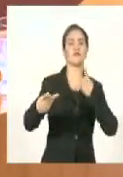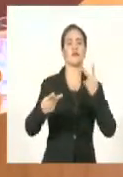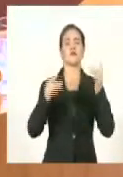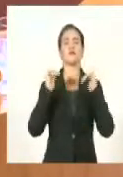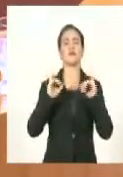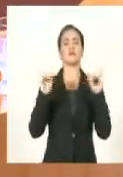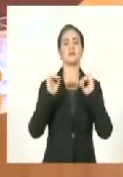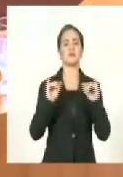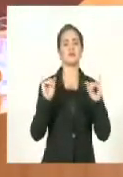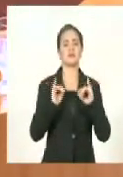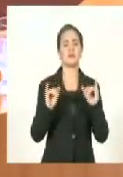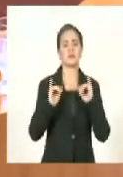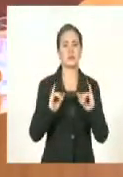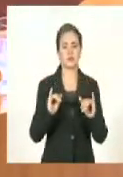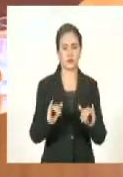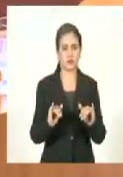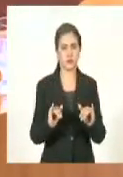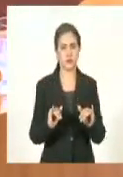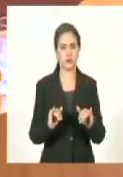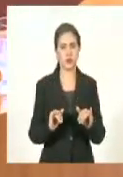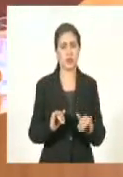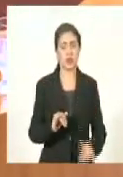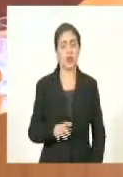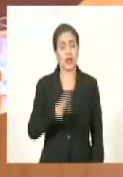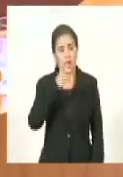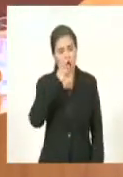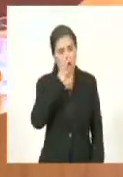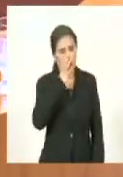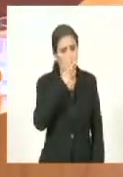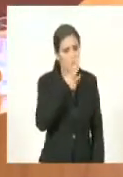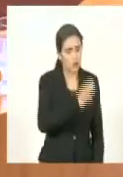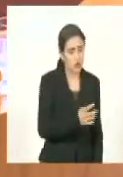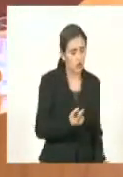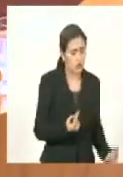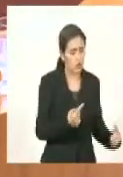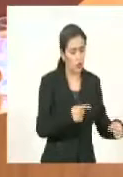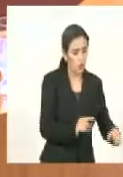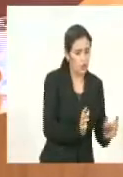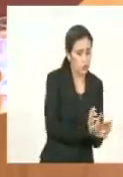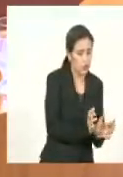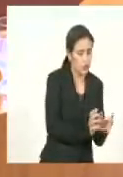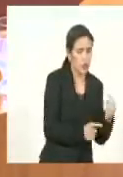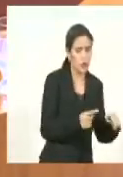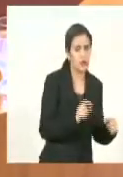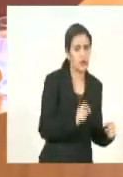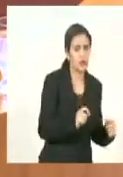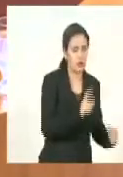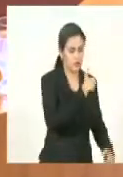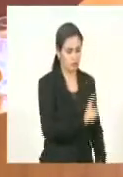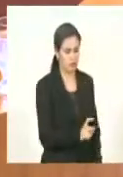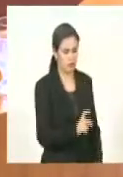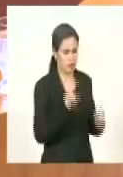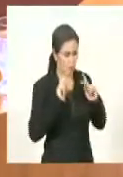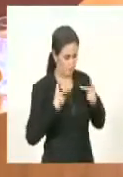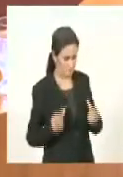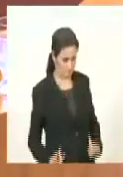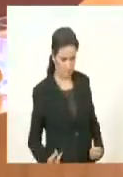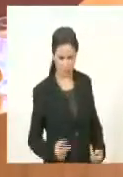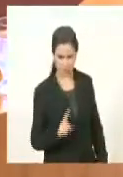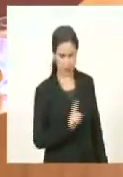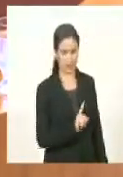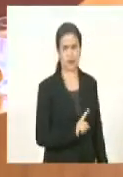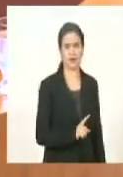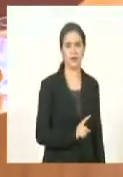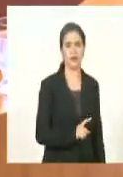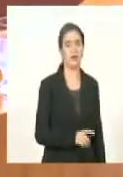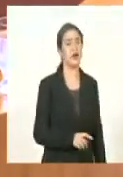até mesmo a qualidade de ser humano. Faz com que seus inimigos pareçam perversos, para